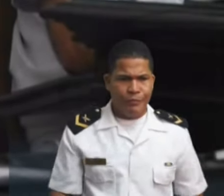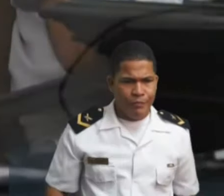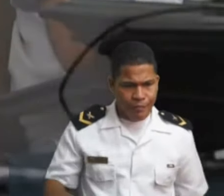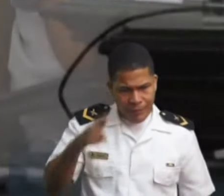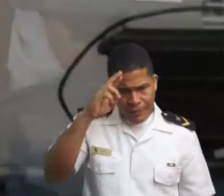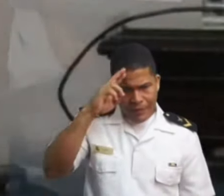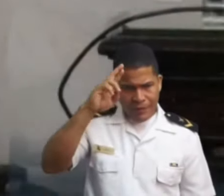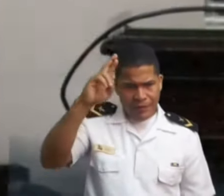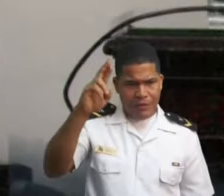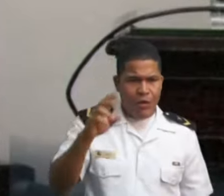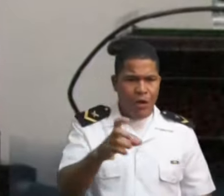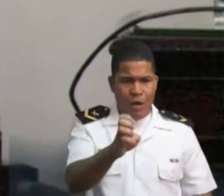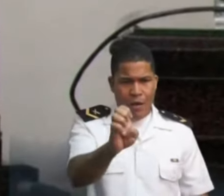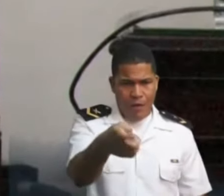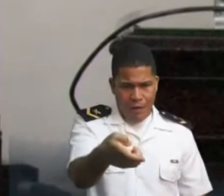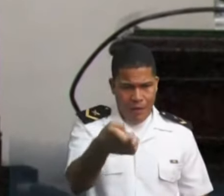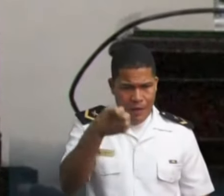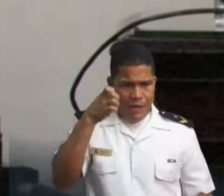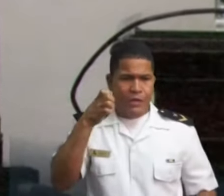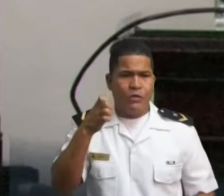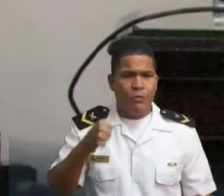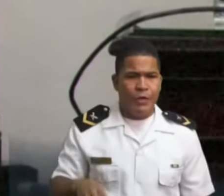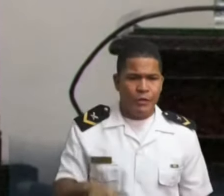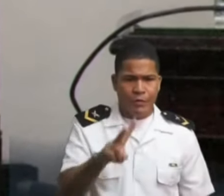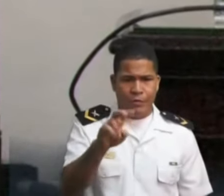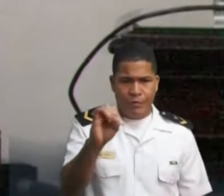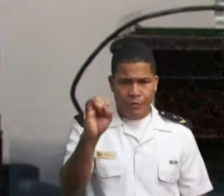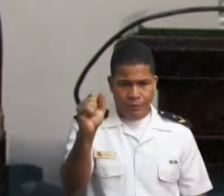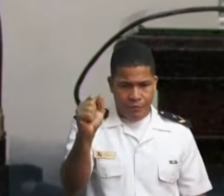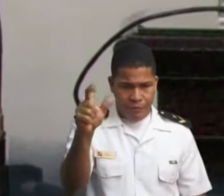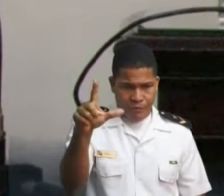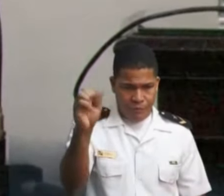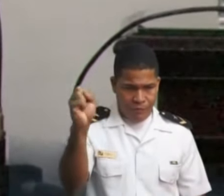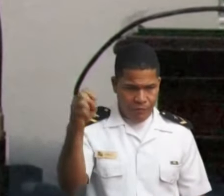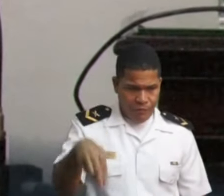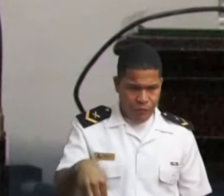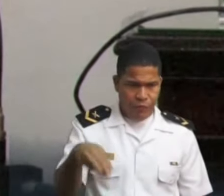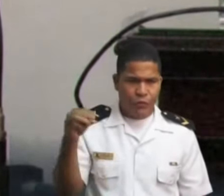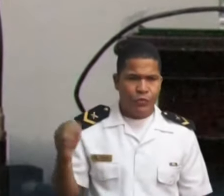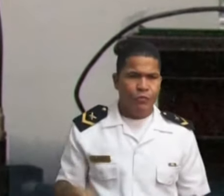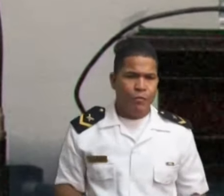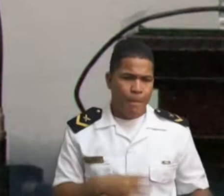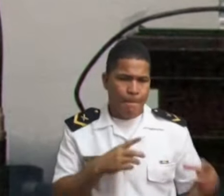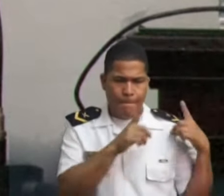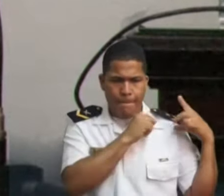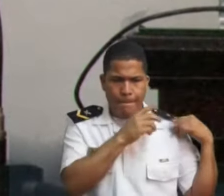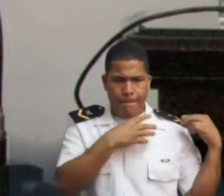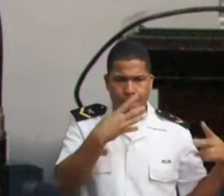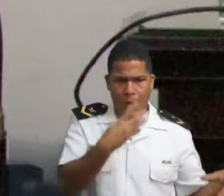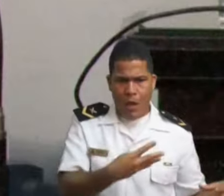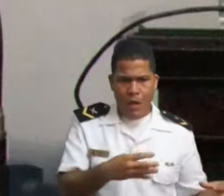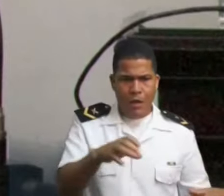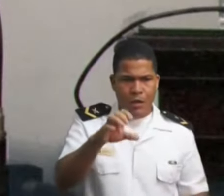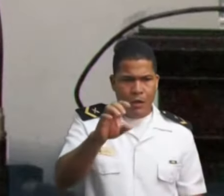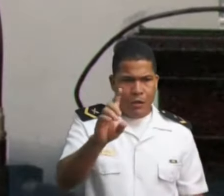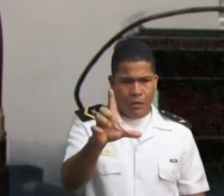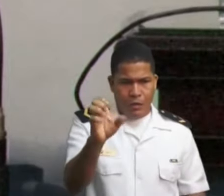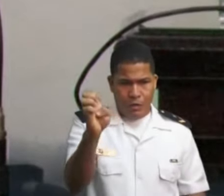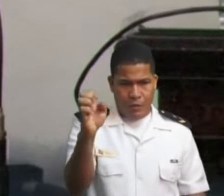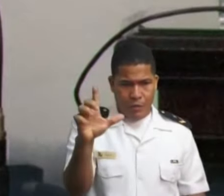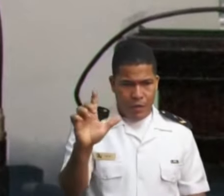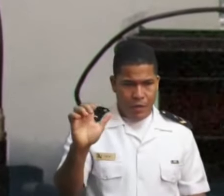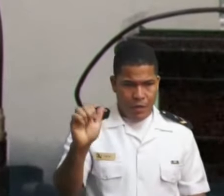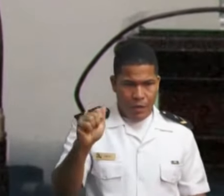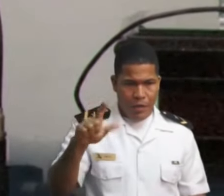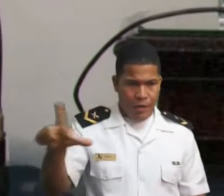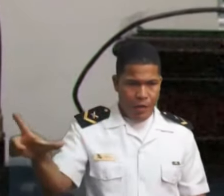Senhor ex-comandante da Marinha, almirante de esquadra, Júlio Soares de Moura Neto. Senhor ex-comandante da Marinha, almirante de esquadra, Eduardo Bacelar Leal Ferreira.